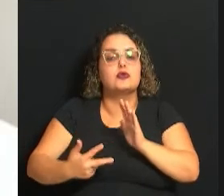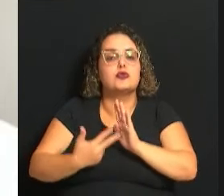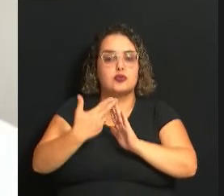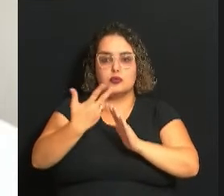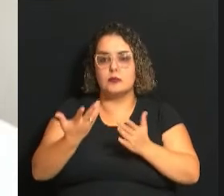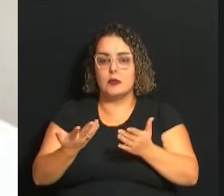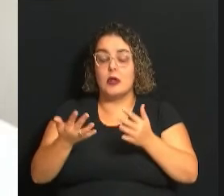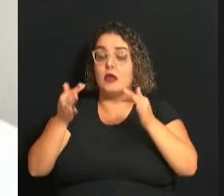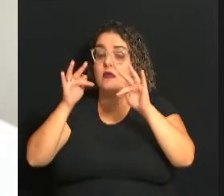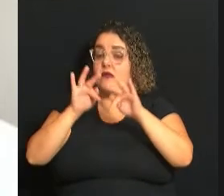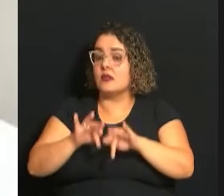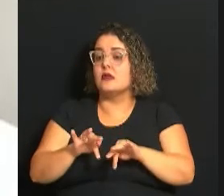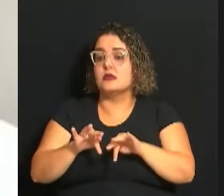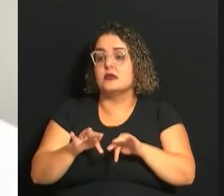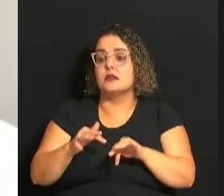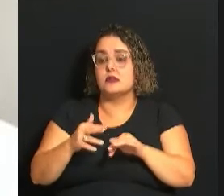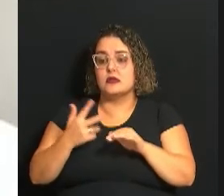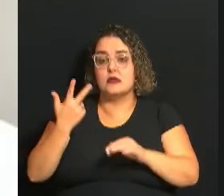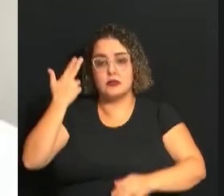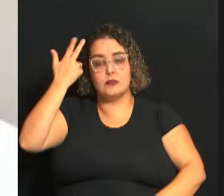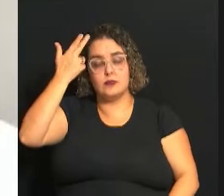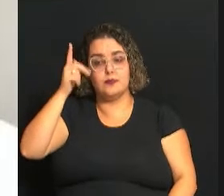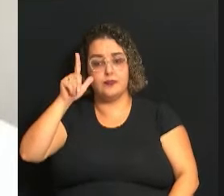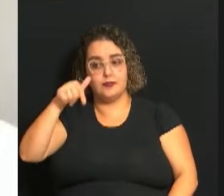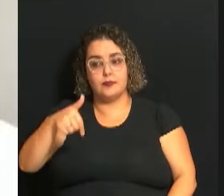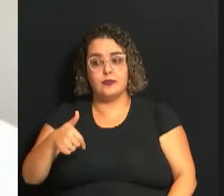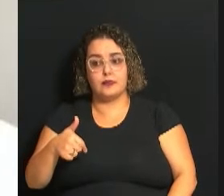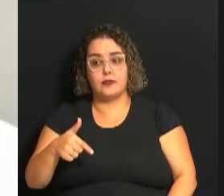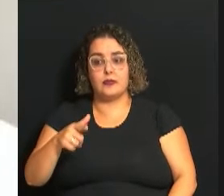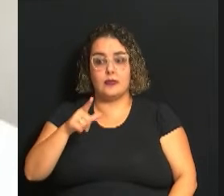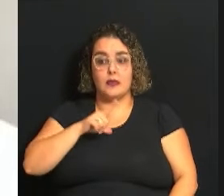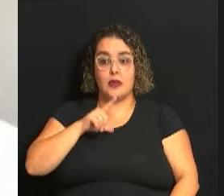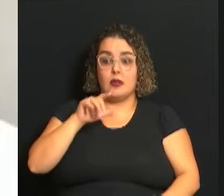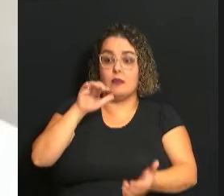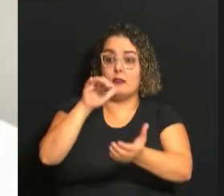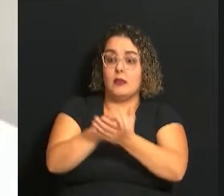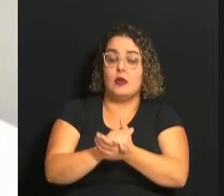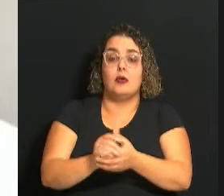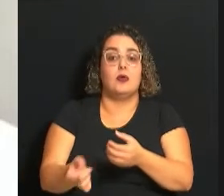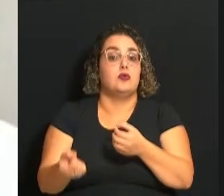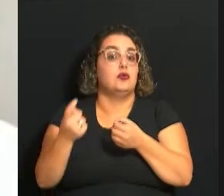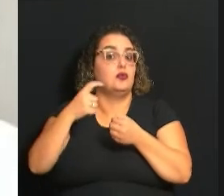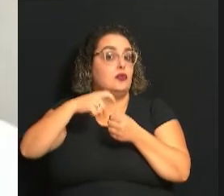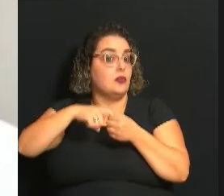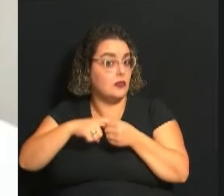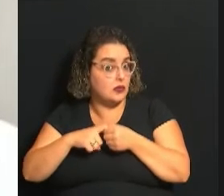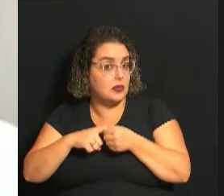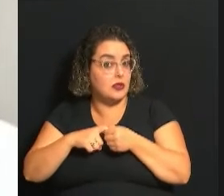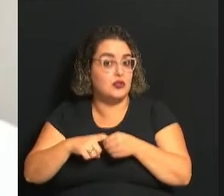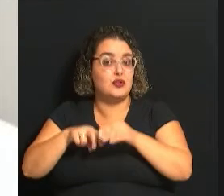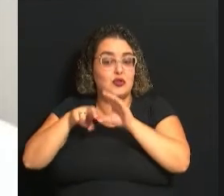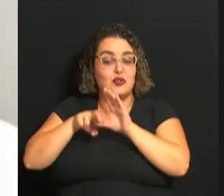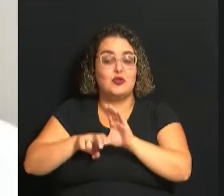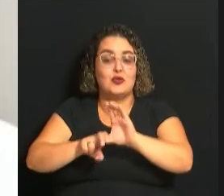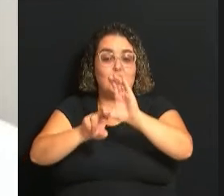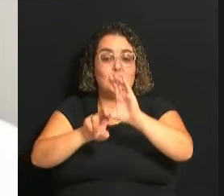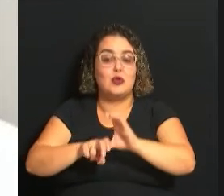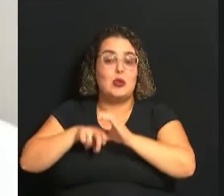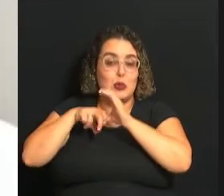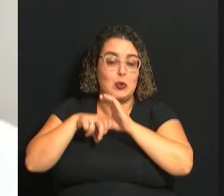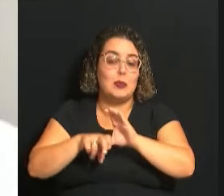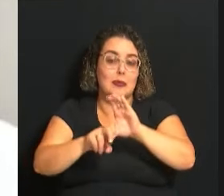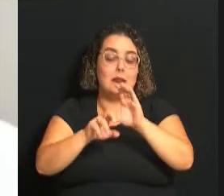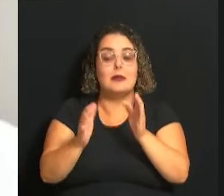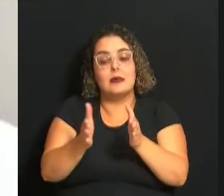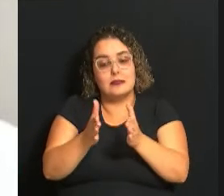a cirurgia, aí, né, logo em seguida já teve meu casamento. Quando eu voltei de lua de mel, uma lua de mel mais curta, mais